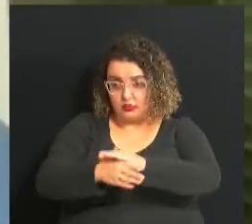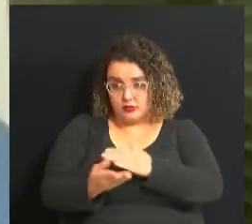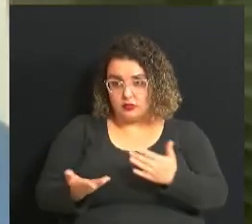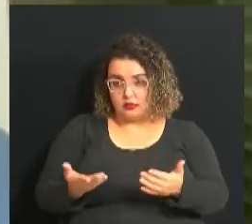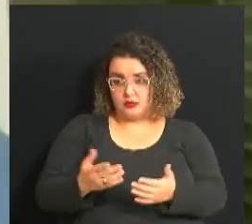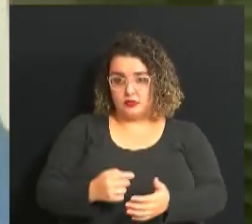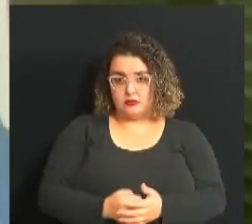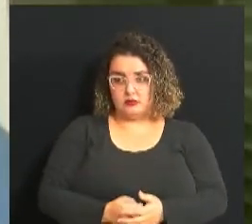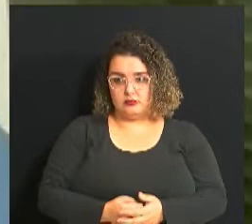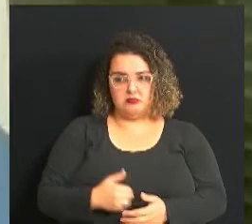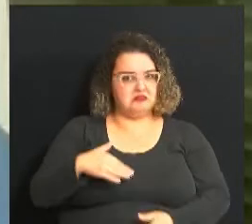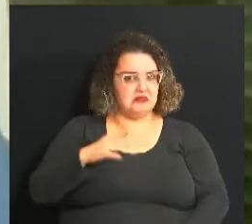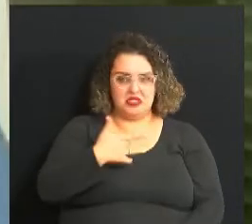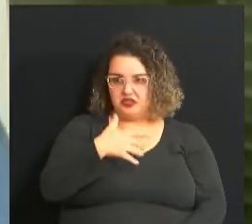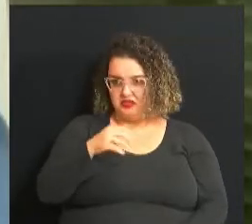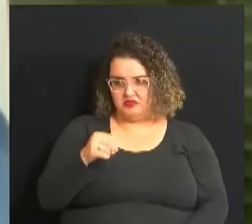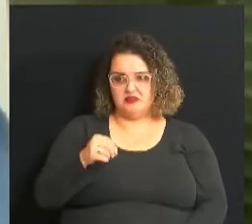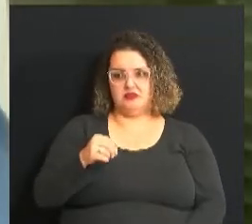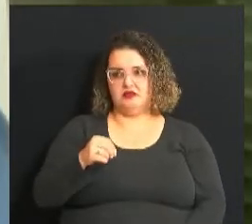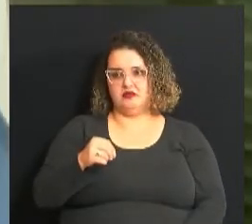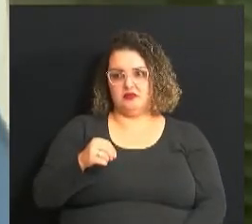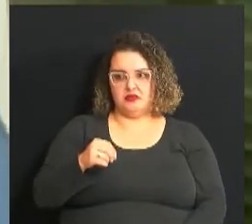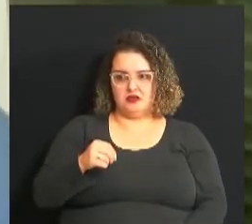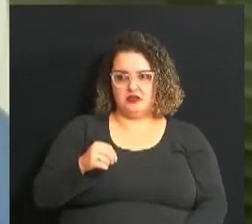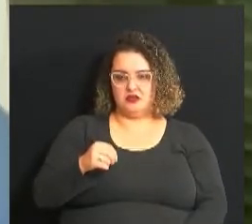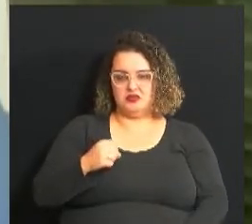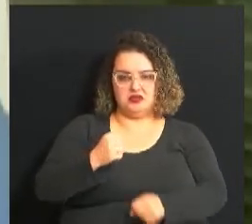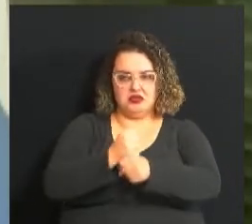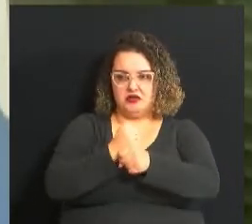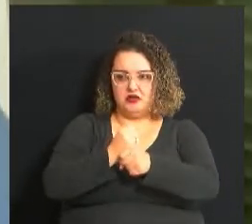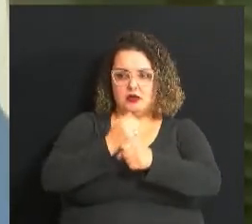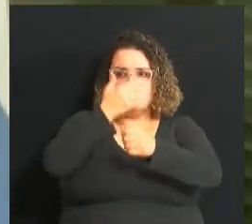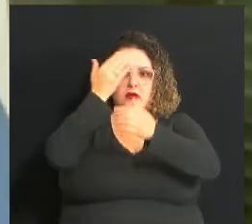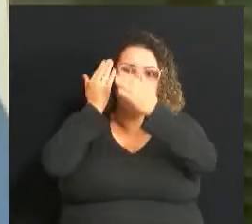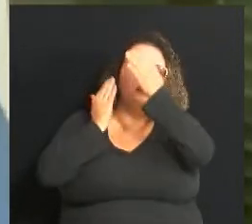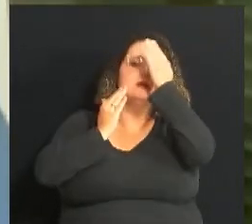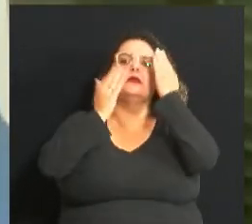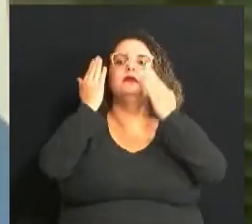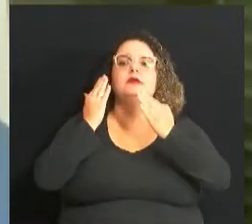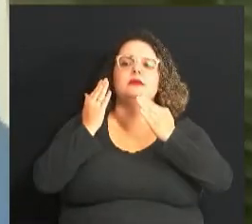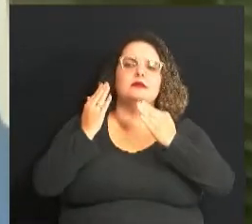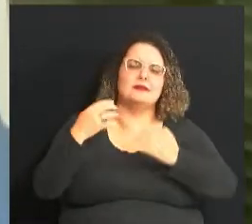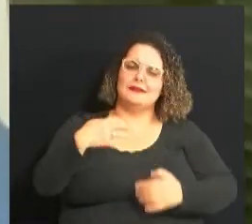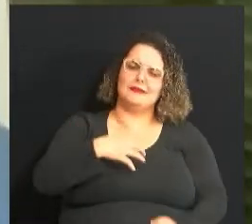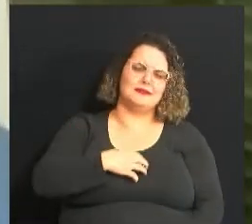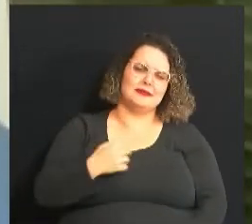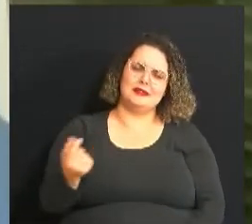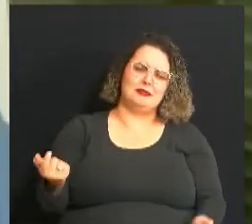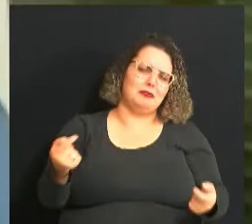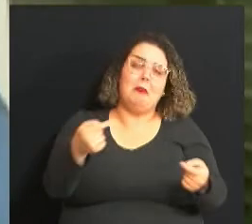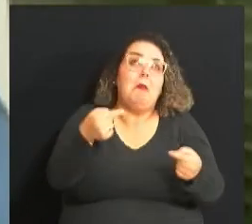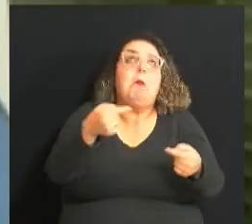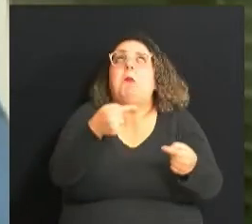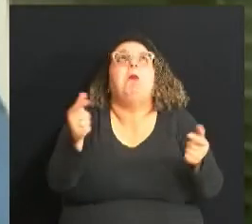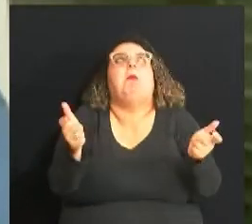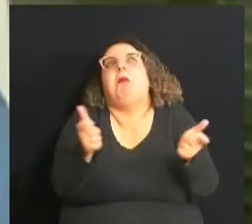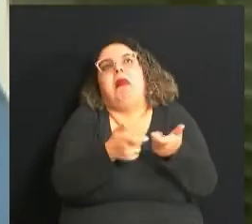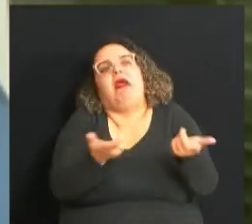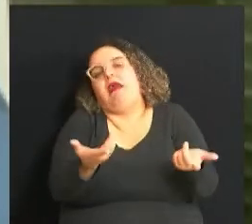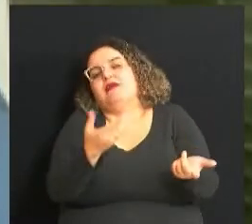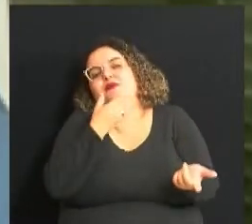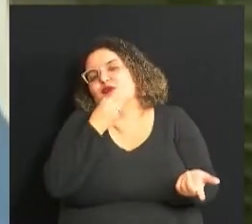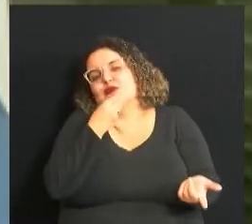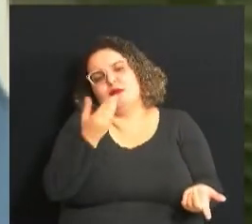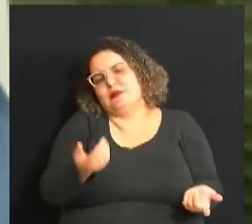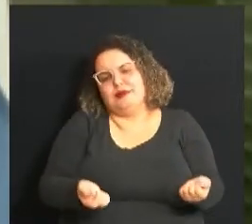mais de 20 anos, que toda manhã eu passo um hidratante no rosto e não me sinto menos homem por causa disso. E acho que isso ainda mais nós,